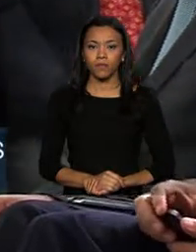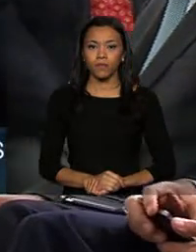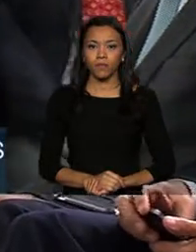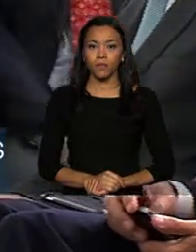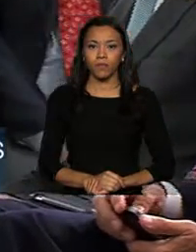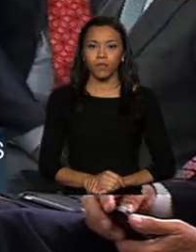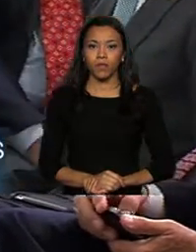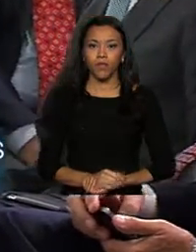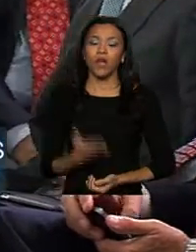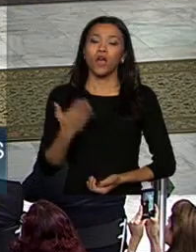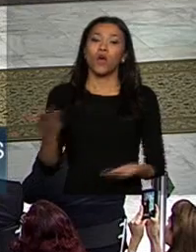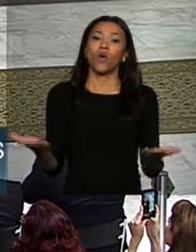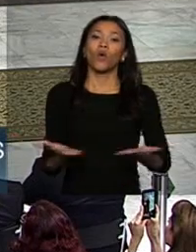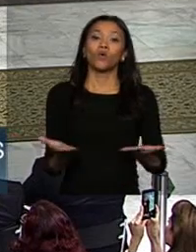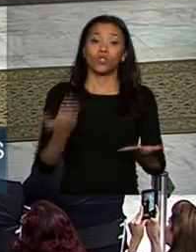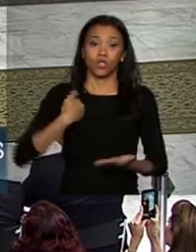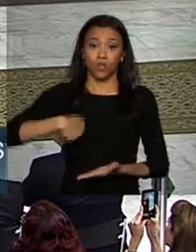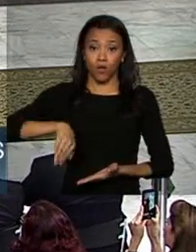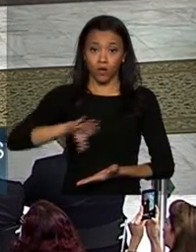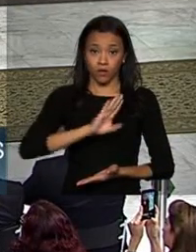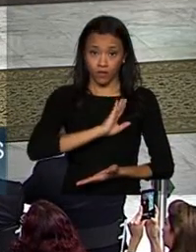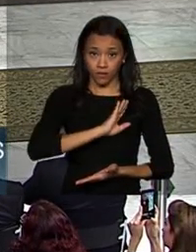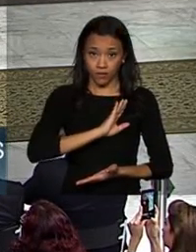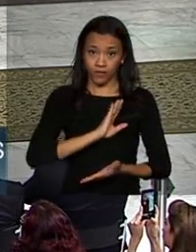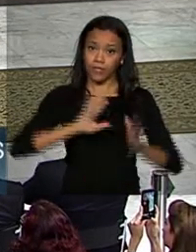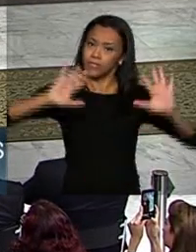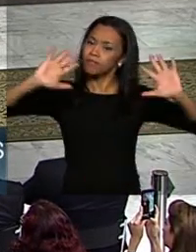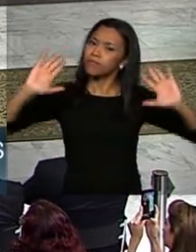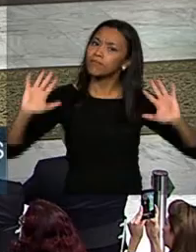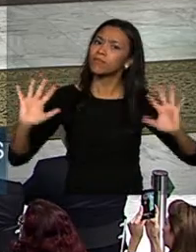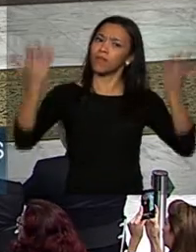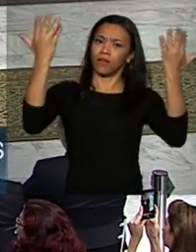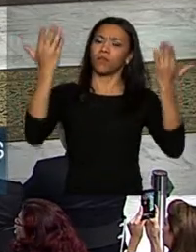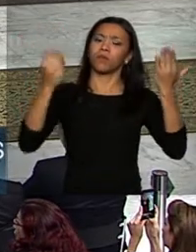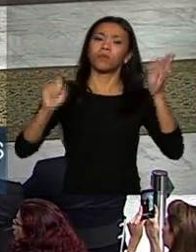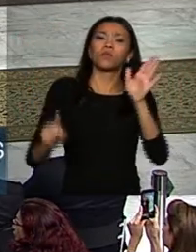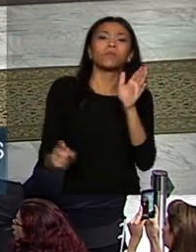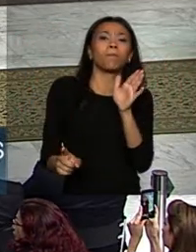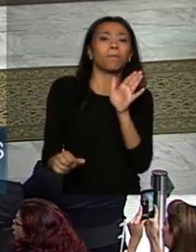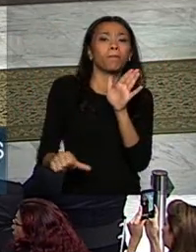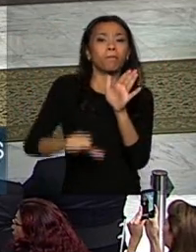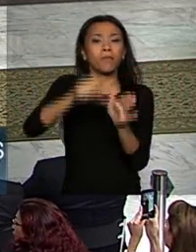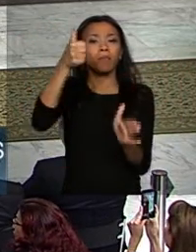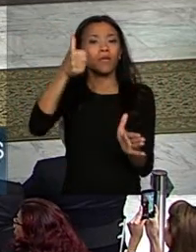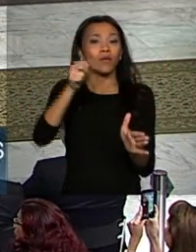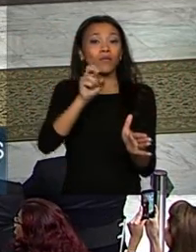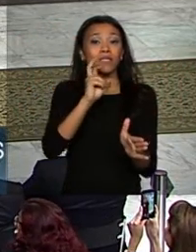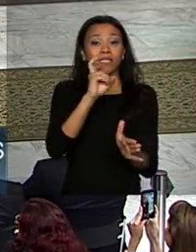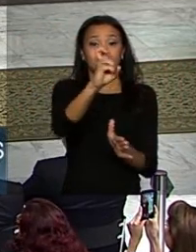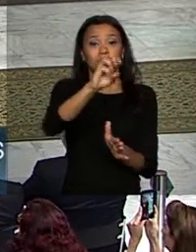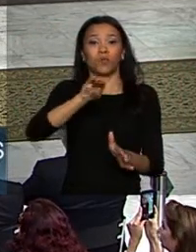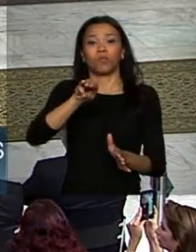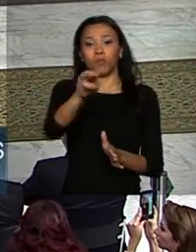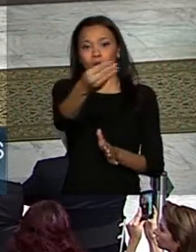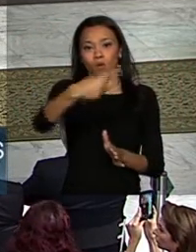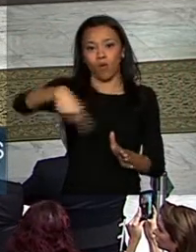que nós hoje aqui celebramos os primeiros 5 milhões de